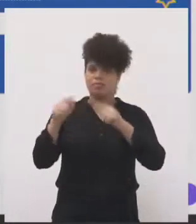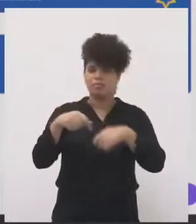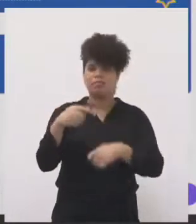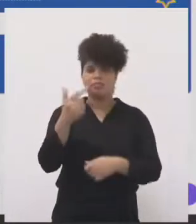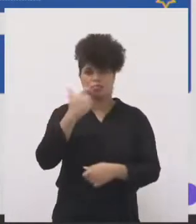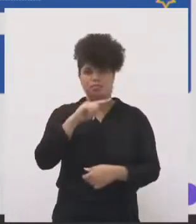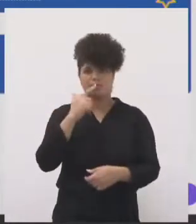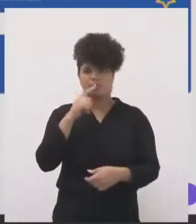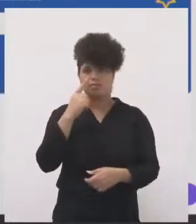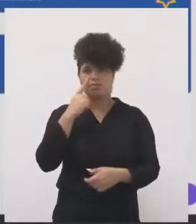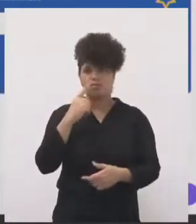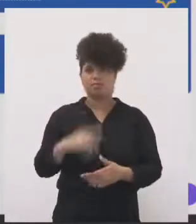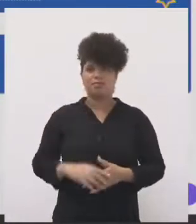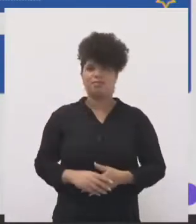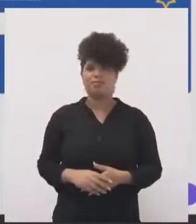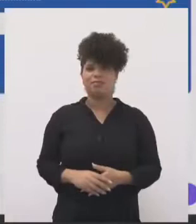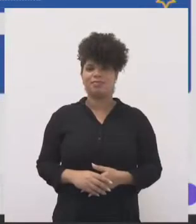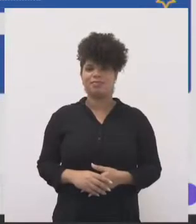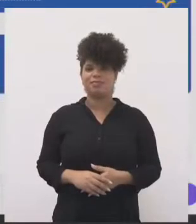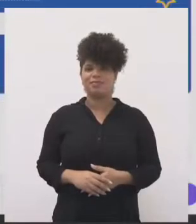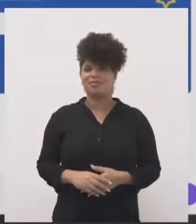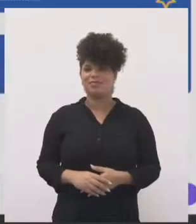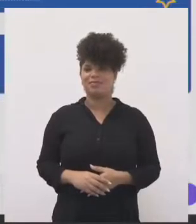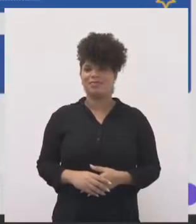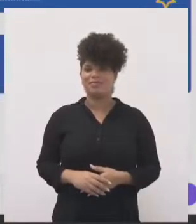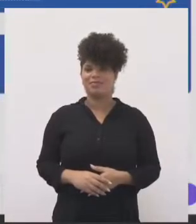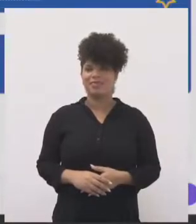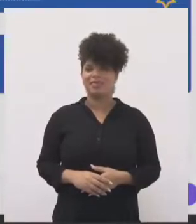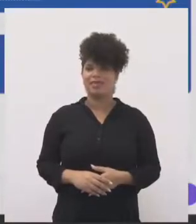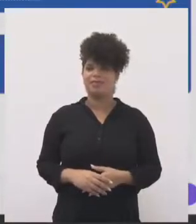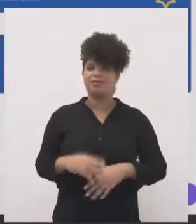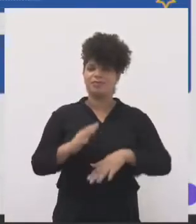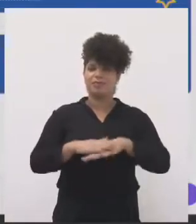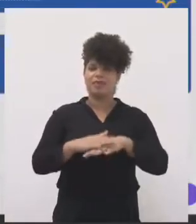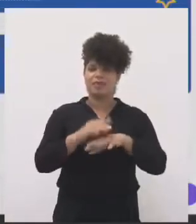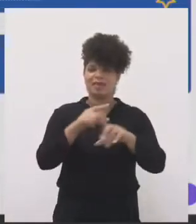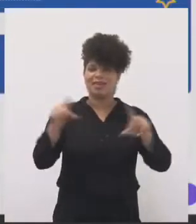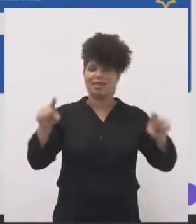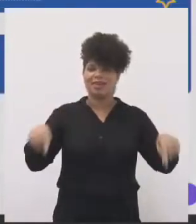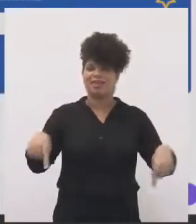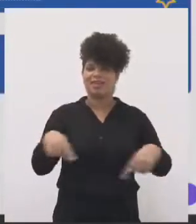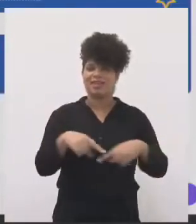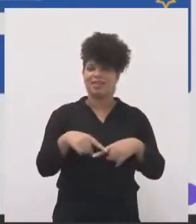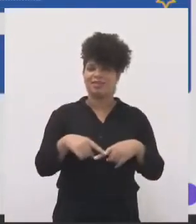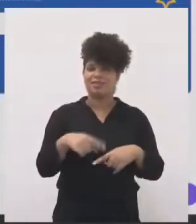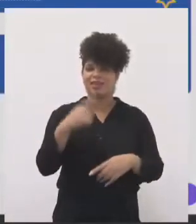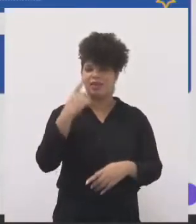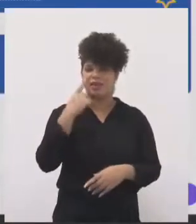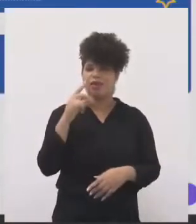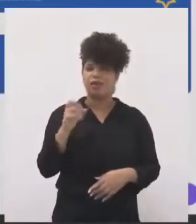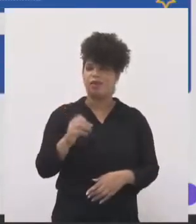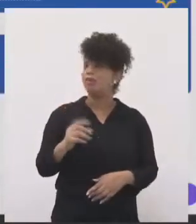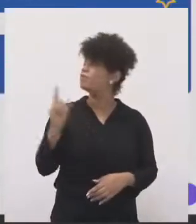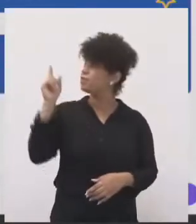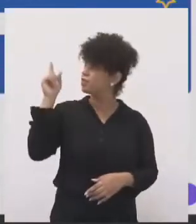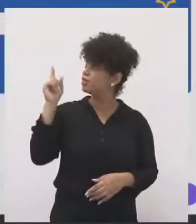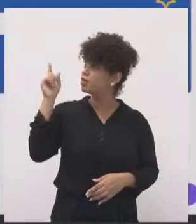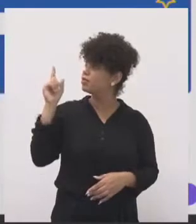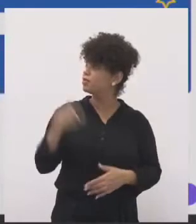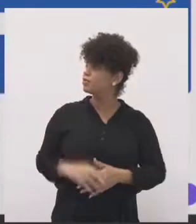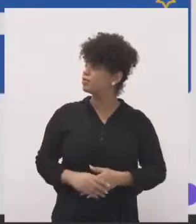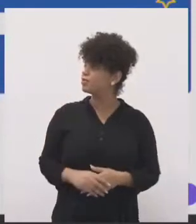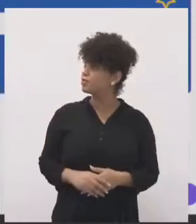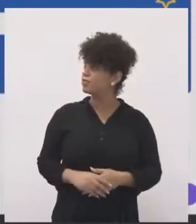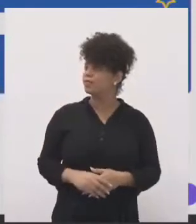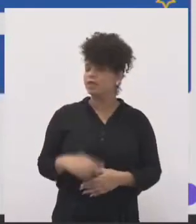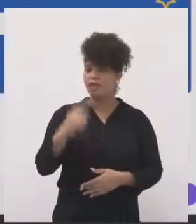você quiser. Poderia ser sala de aula da tia Carla, ou sala de aula do Canva, como estava